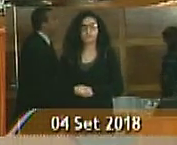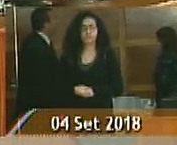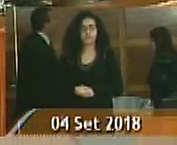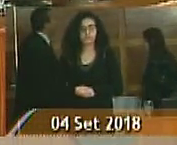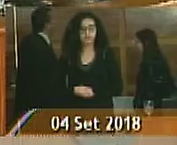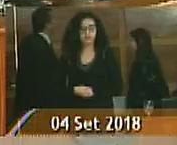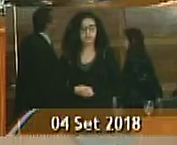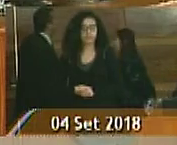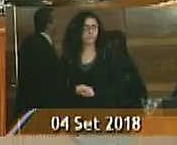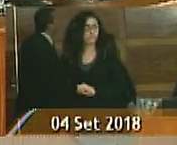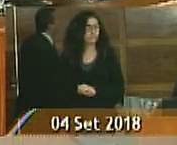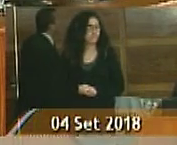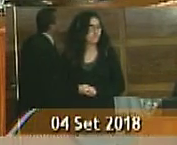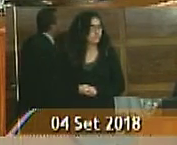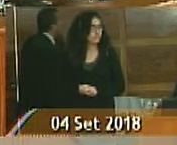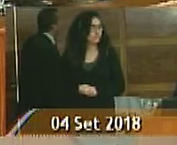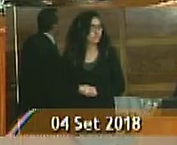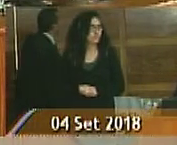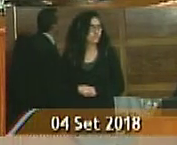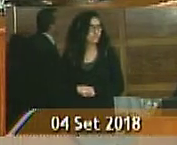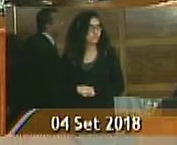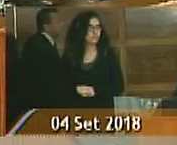da